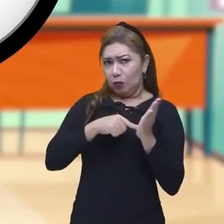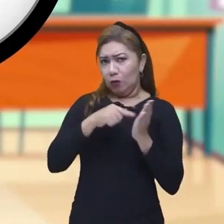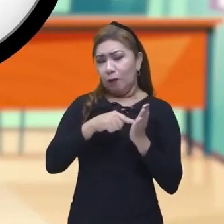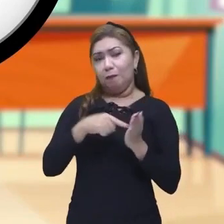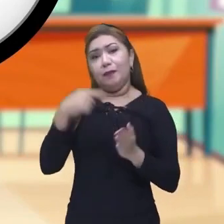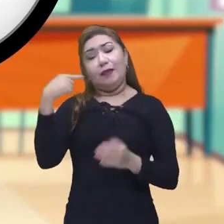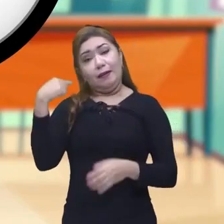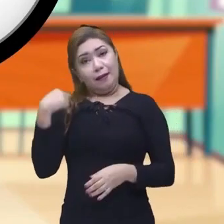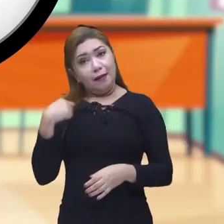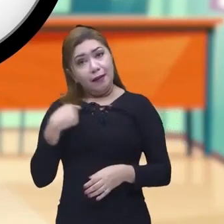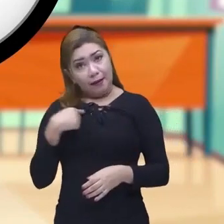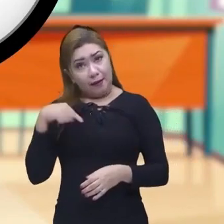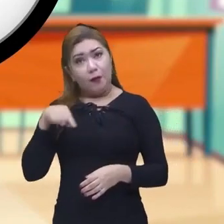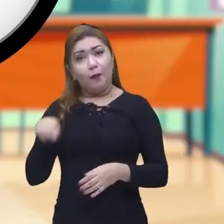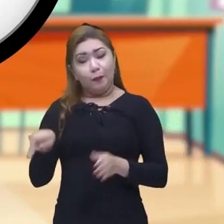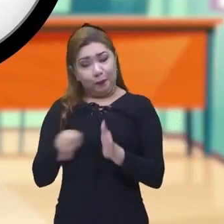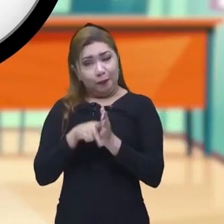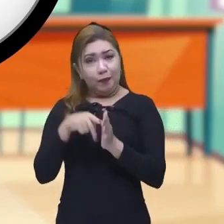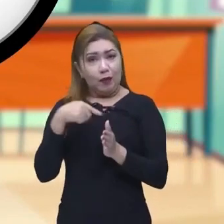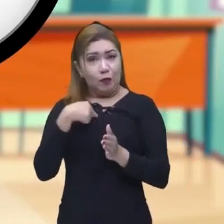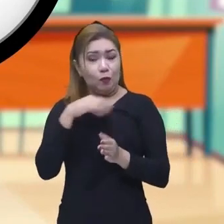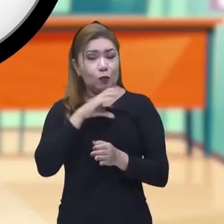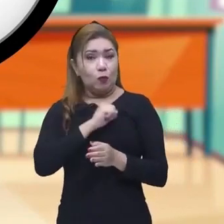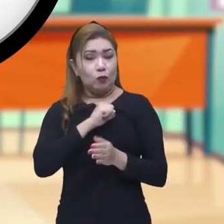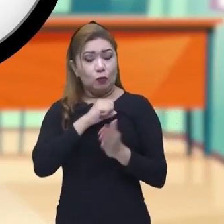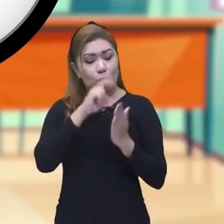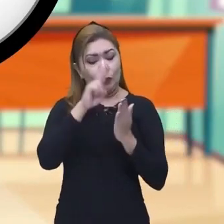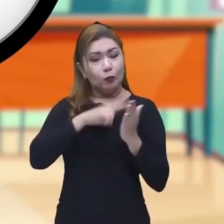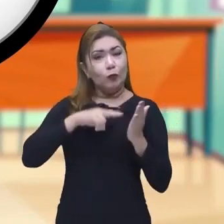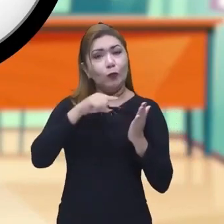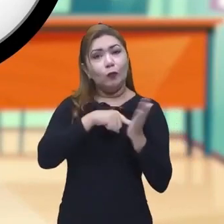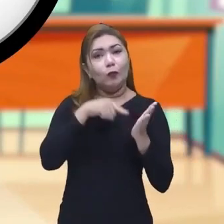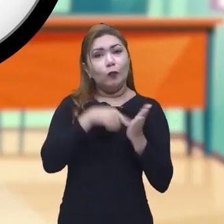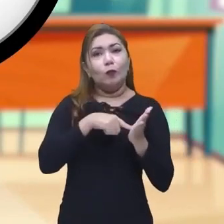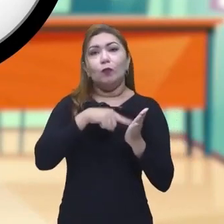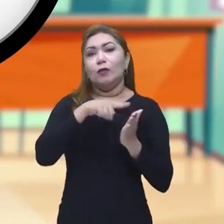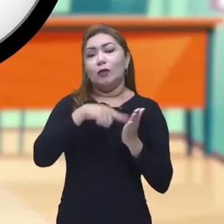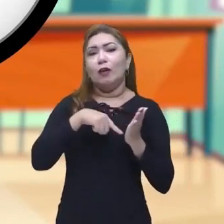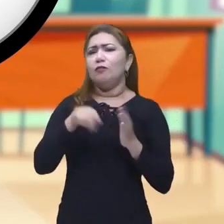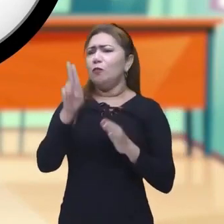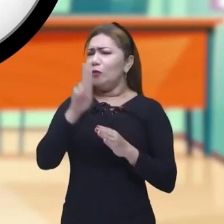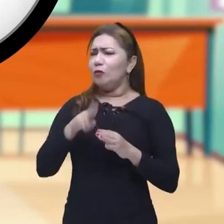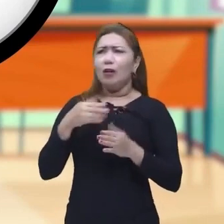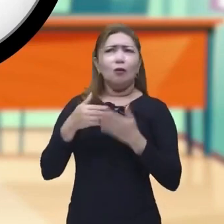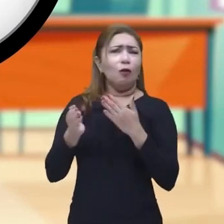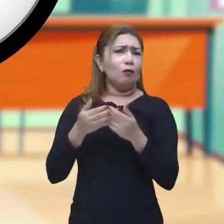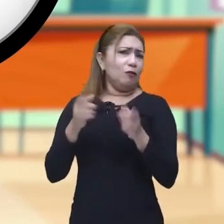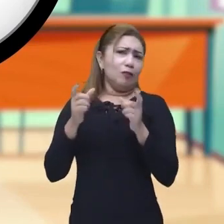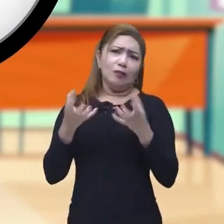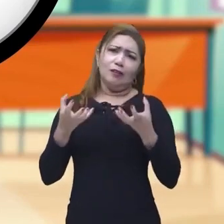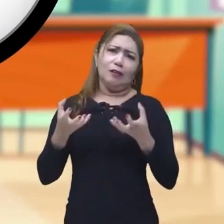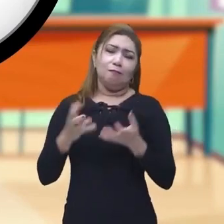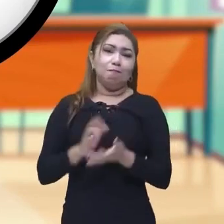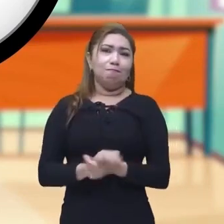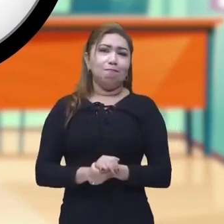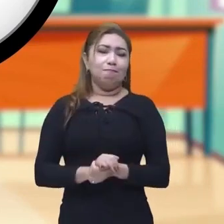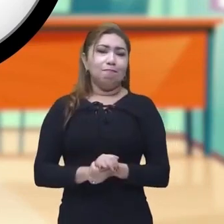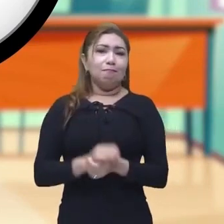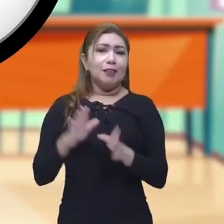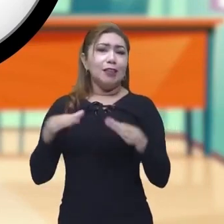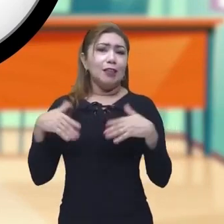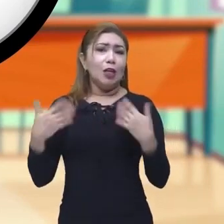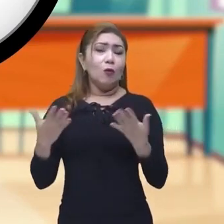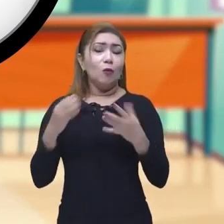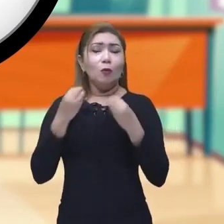utilizo a agenda do celular, tá certo? Mas você pode utilizar qual você quiser, ok? Bom, e como é que eu vou usar a